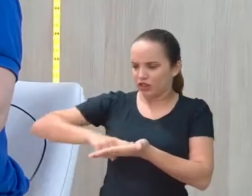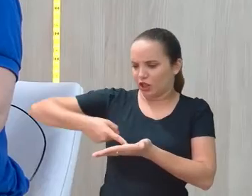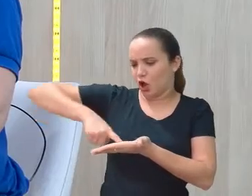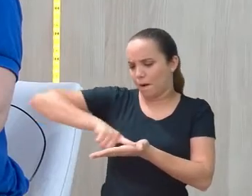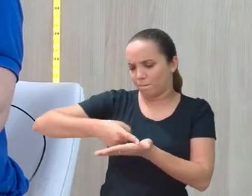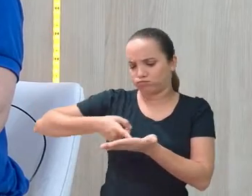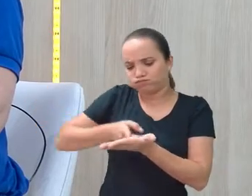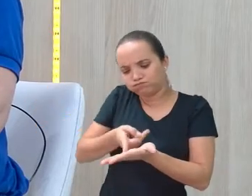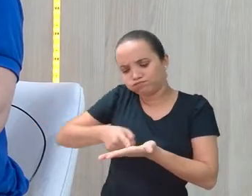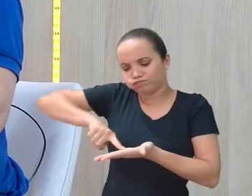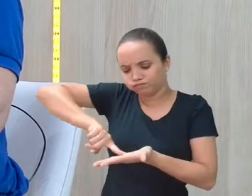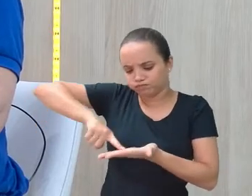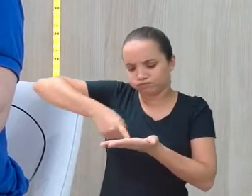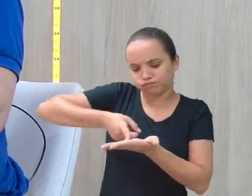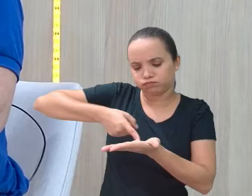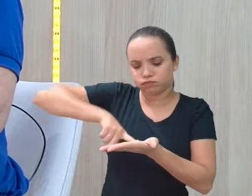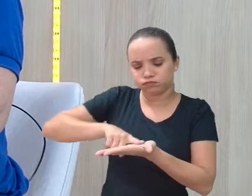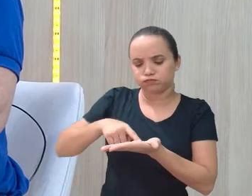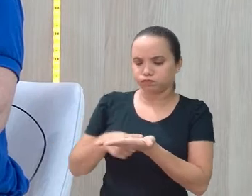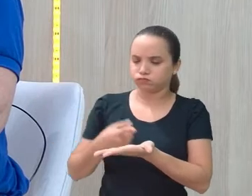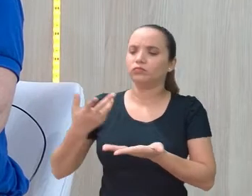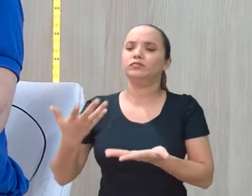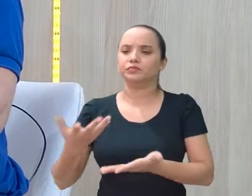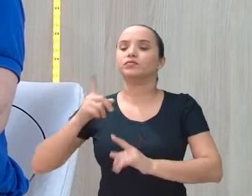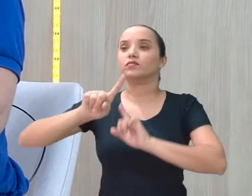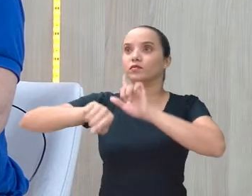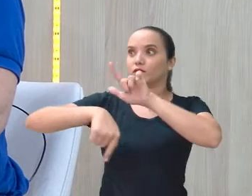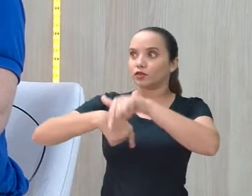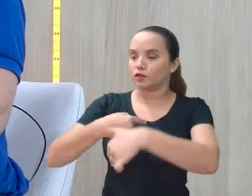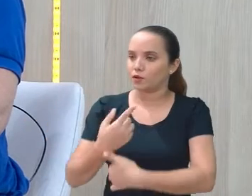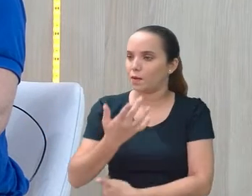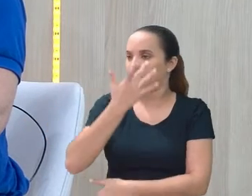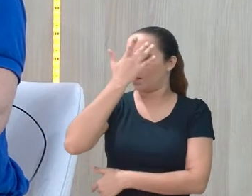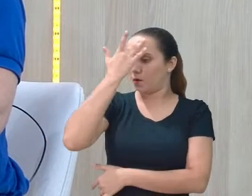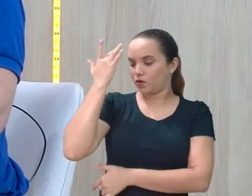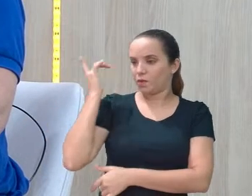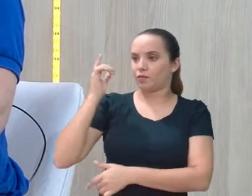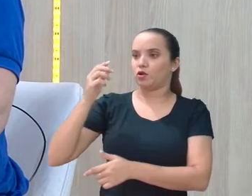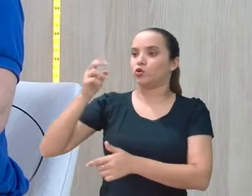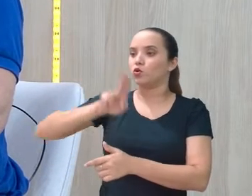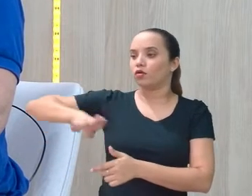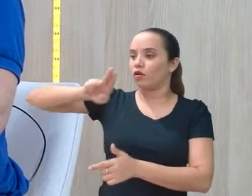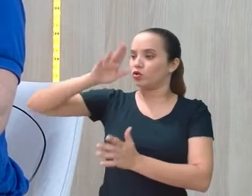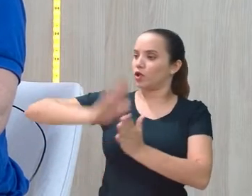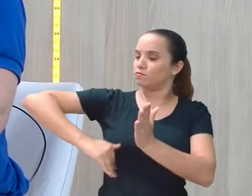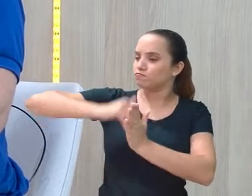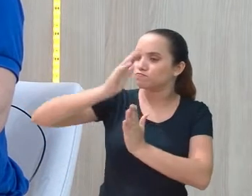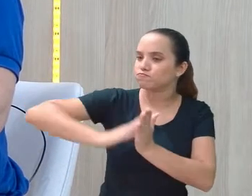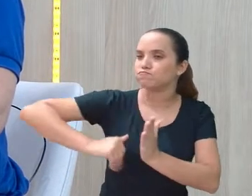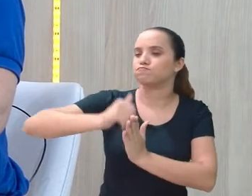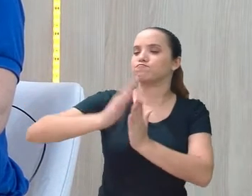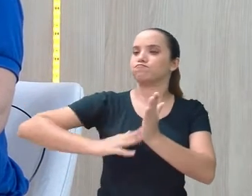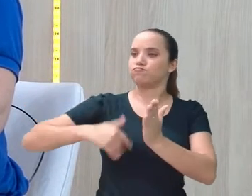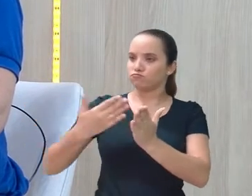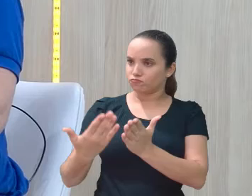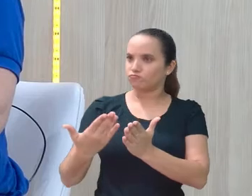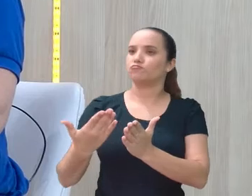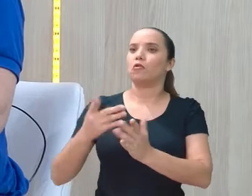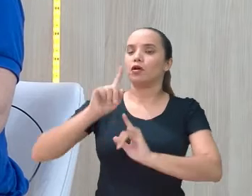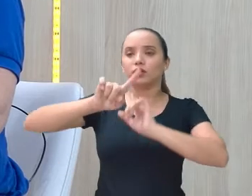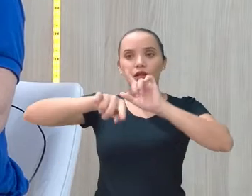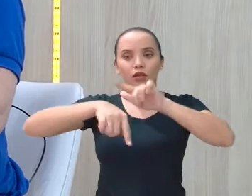gravar significa isso, ferir. Depois a pessoa passou a tinta, entintou,